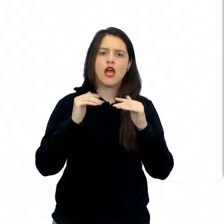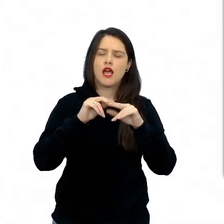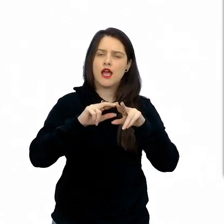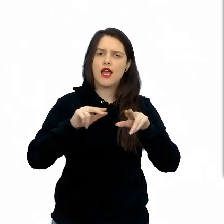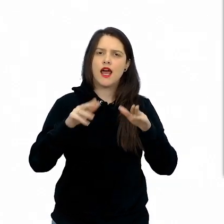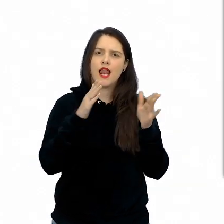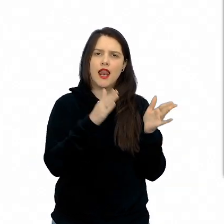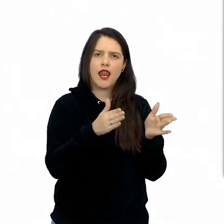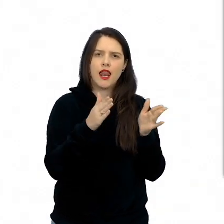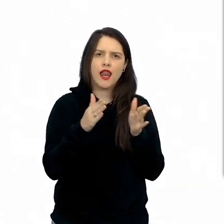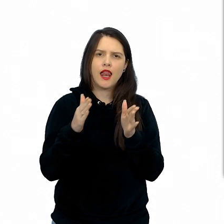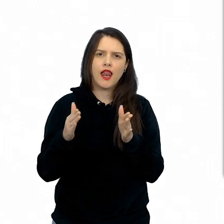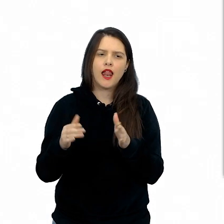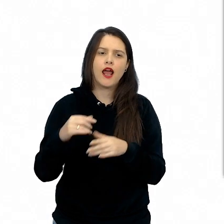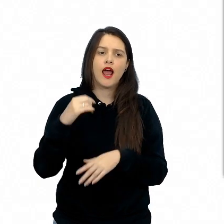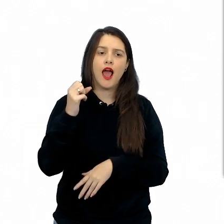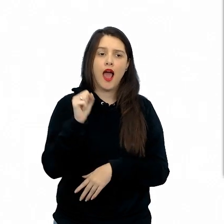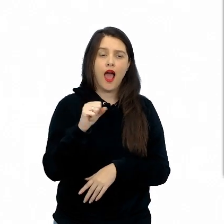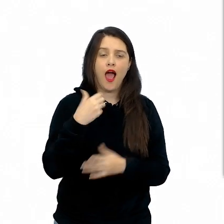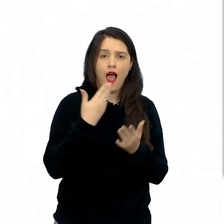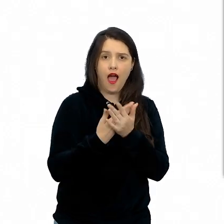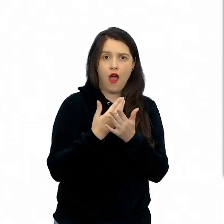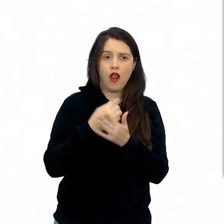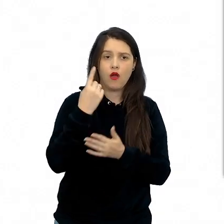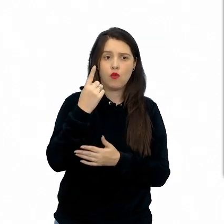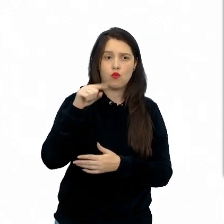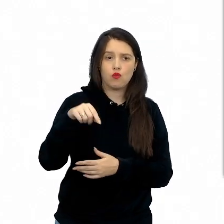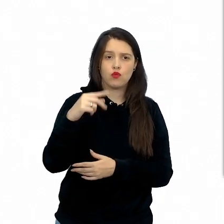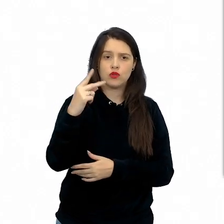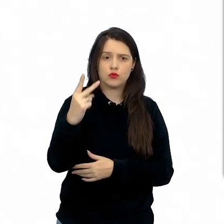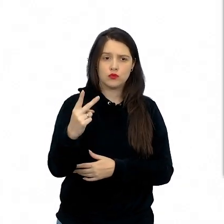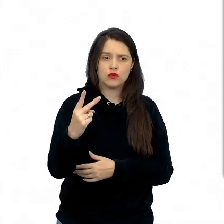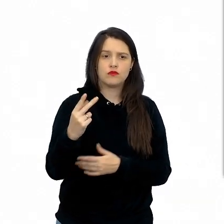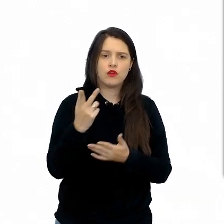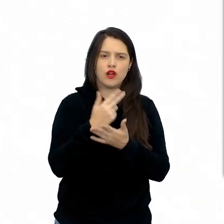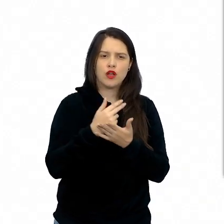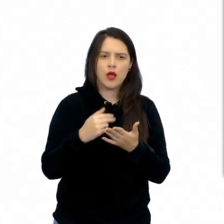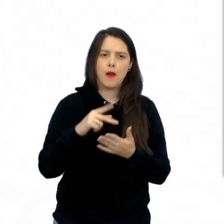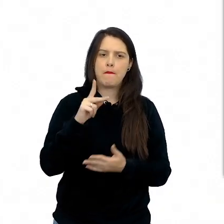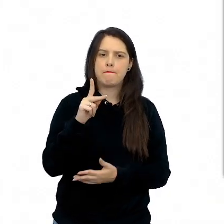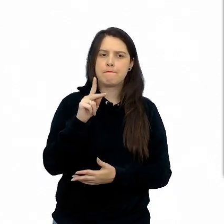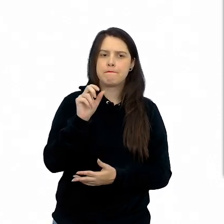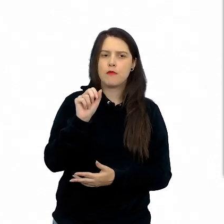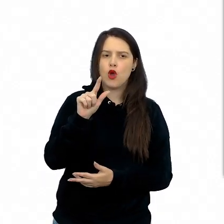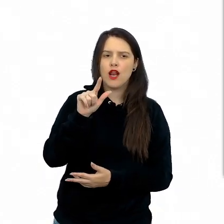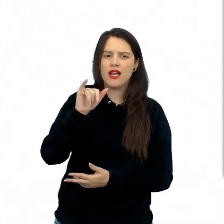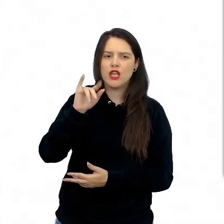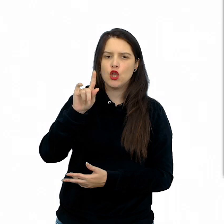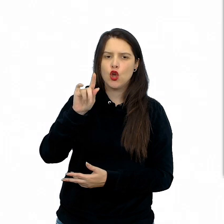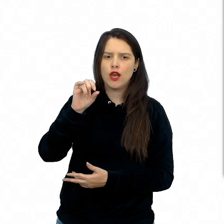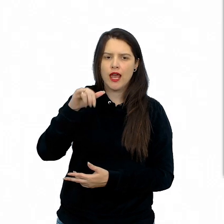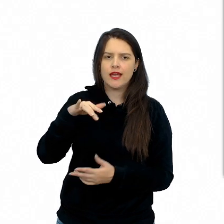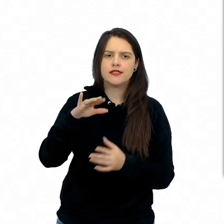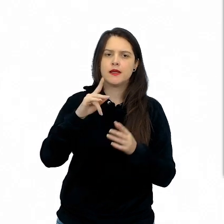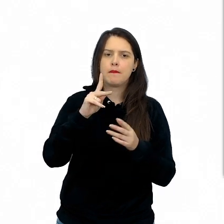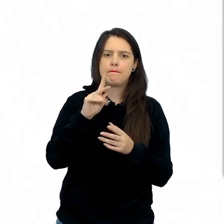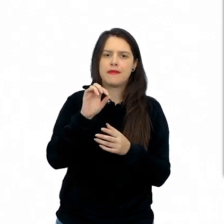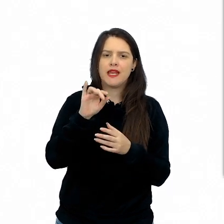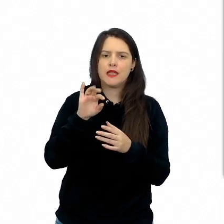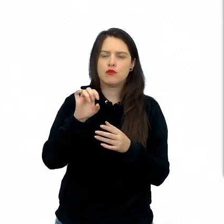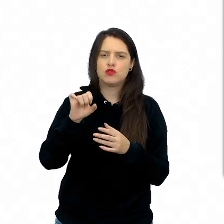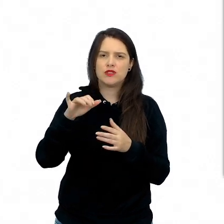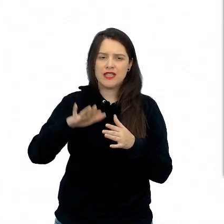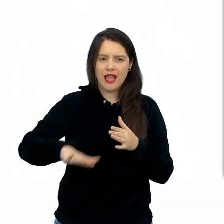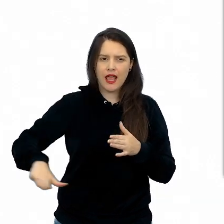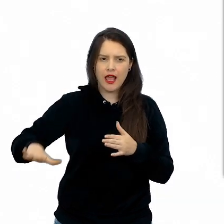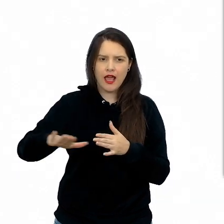aula. Então, aula 1 e 2, nós vamos tratar das figuras poligonais, perímetro e